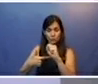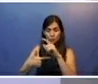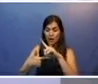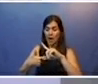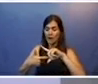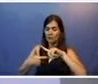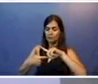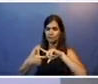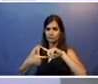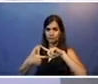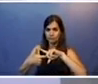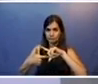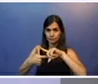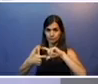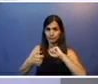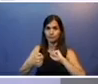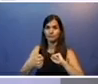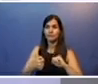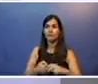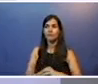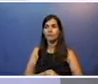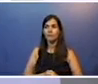e está na frente do ângulo de 90.